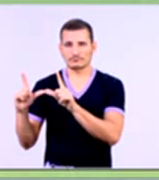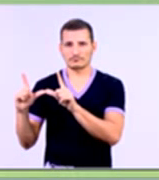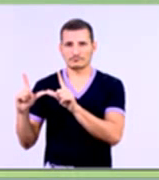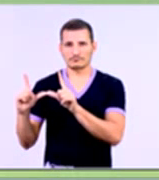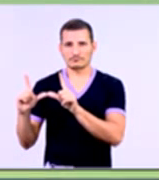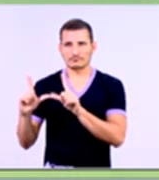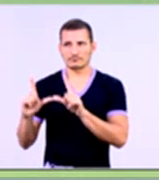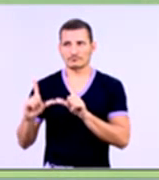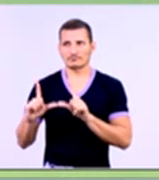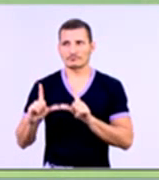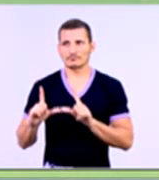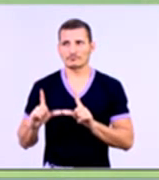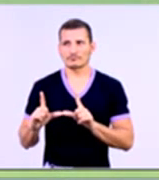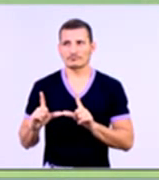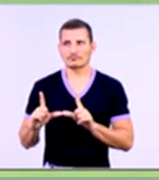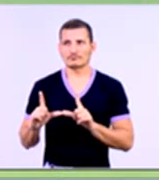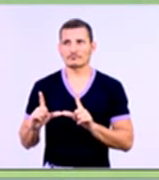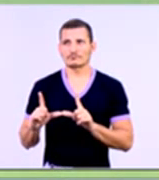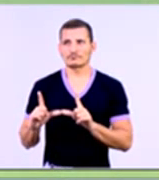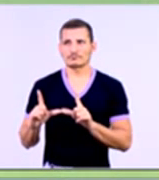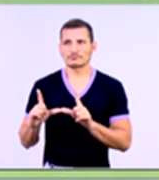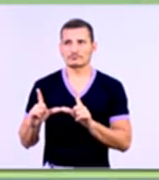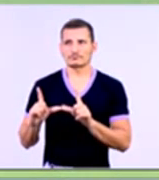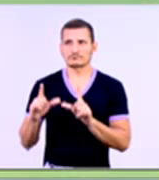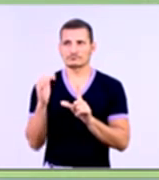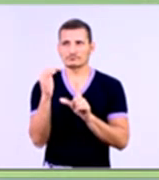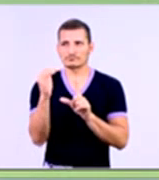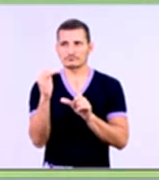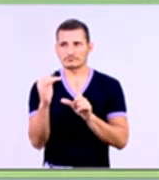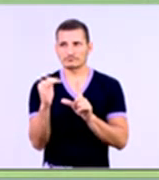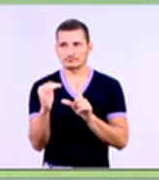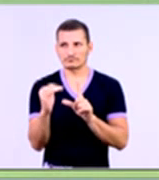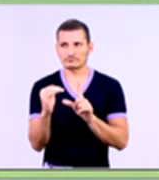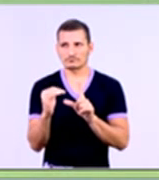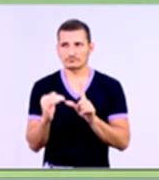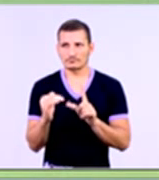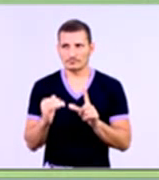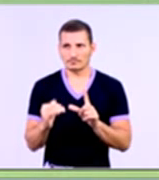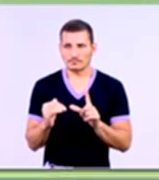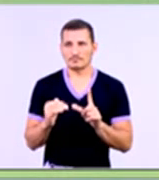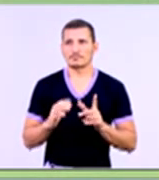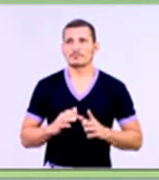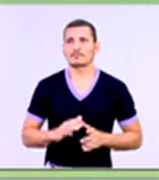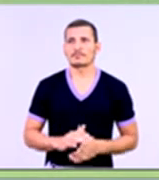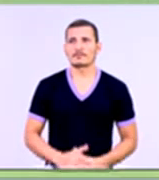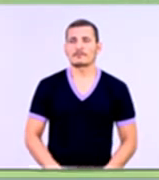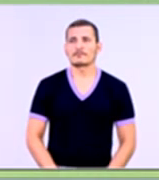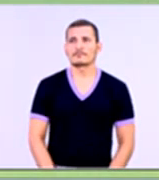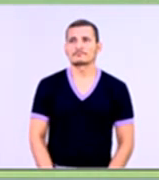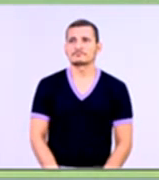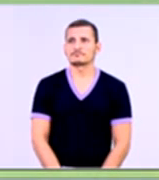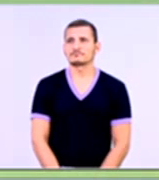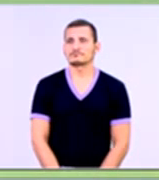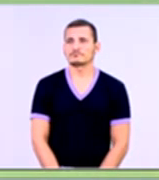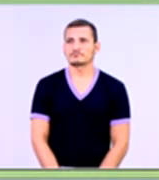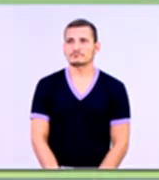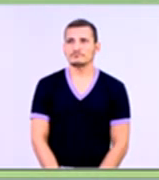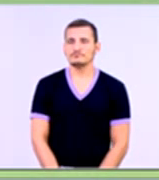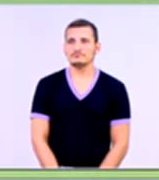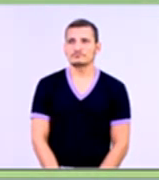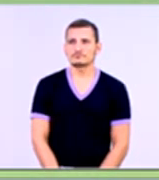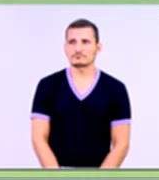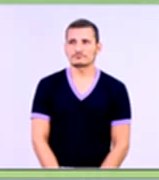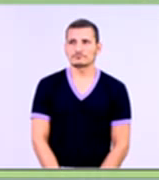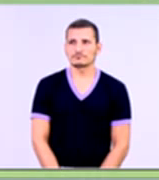melhorada, já com o espaçamento superior, inferior, lateral, um resultado muito mais completo do que